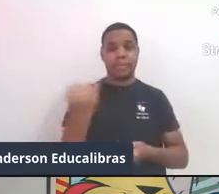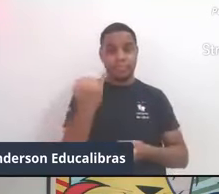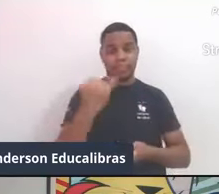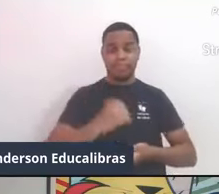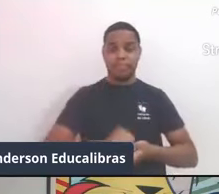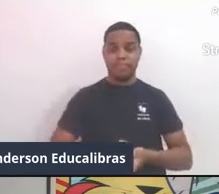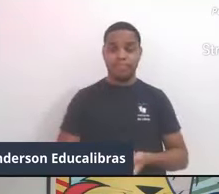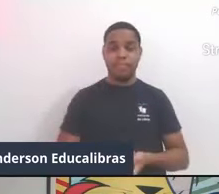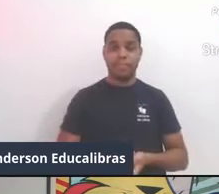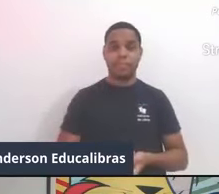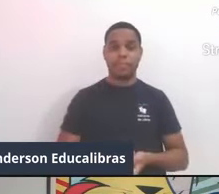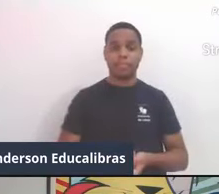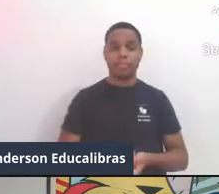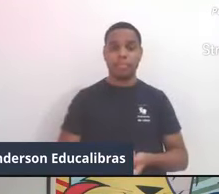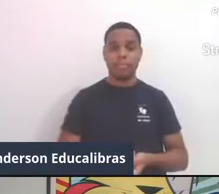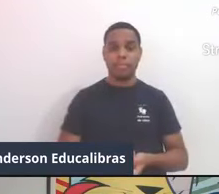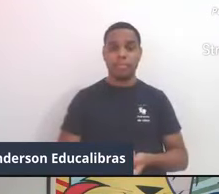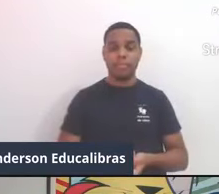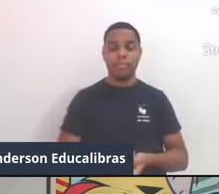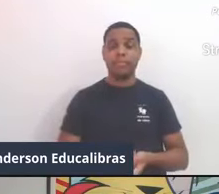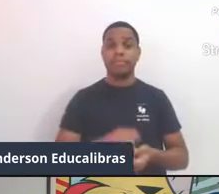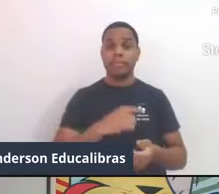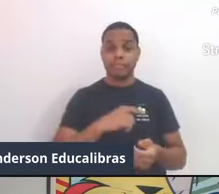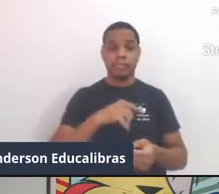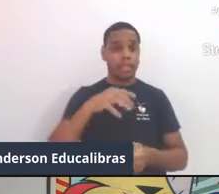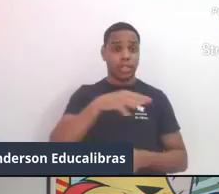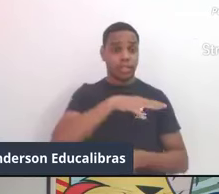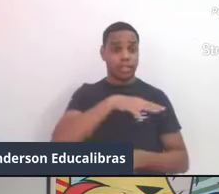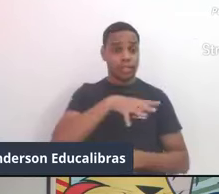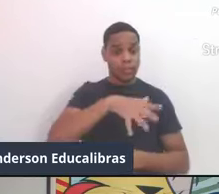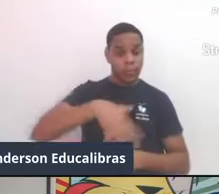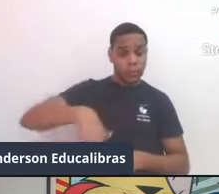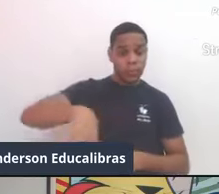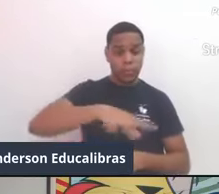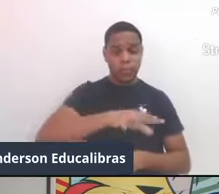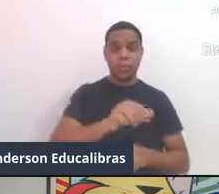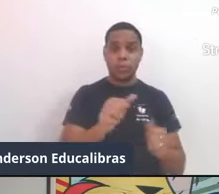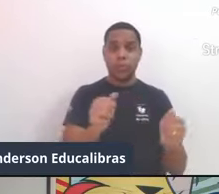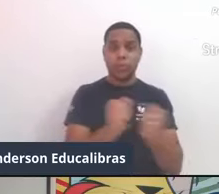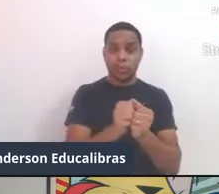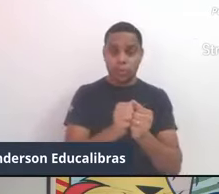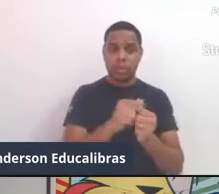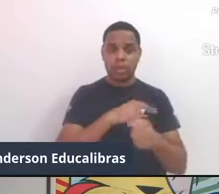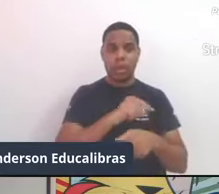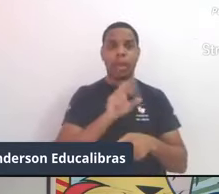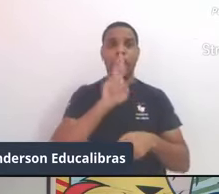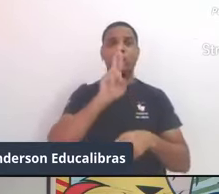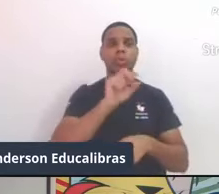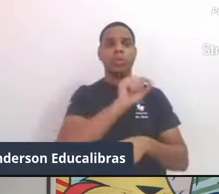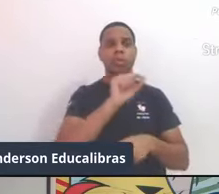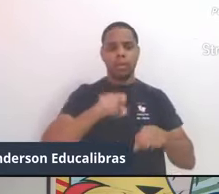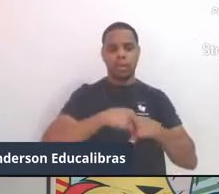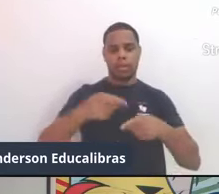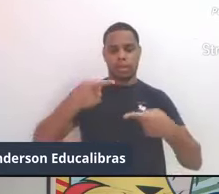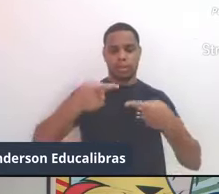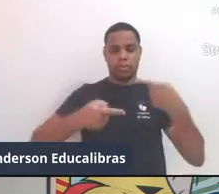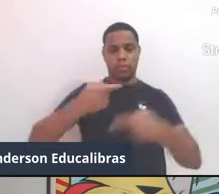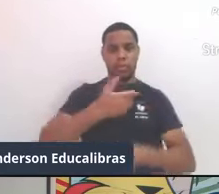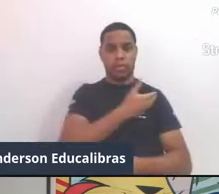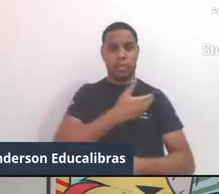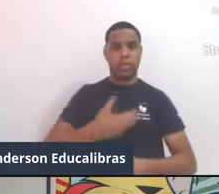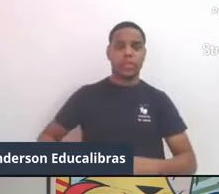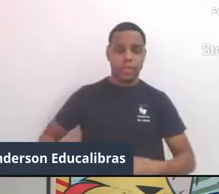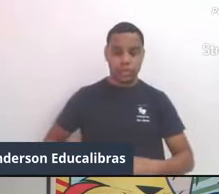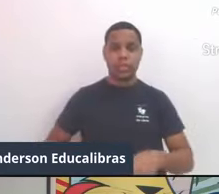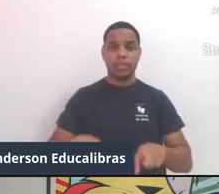integrados absolutamente na cidade, junto às autoridades, junto à política pública também, e, ao